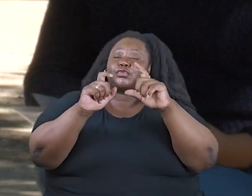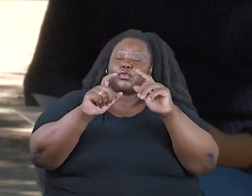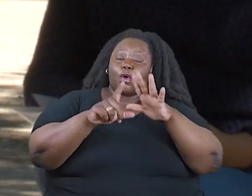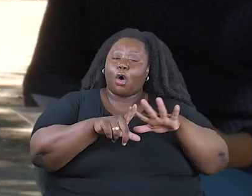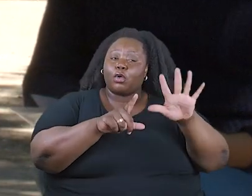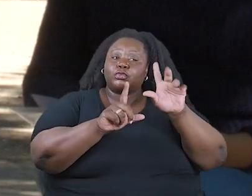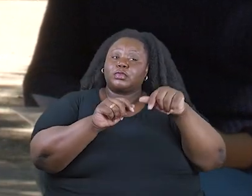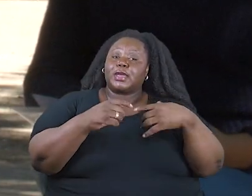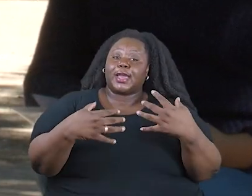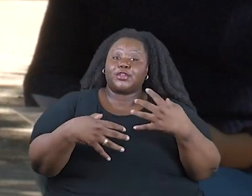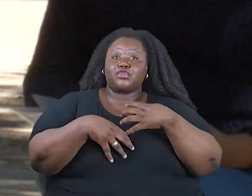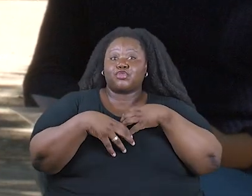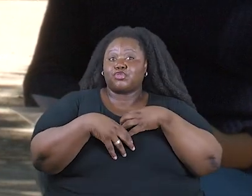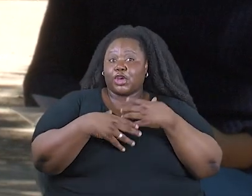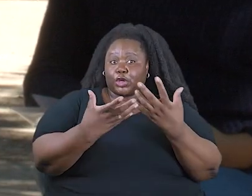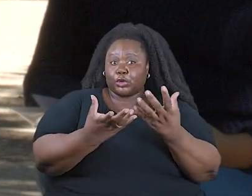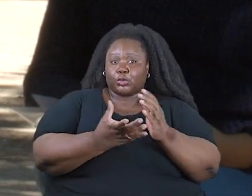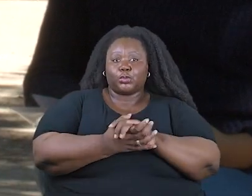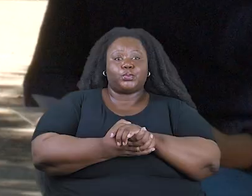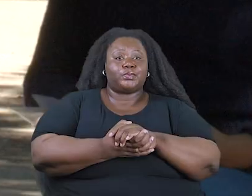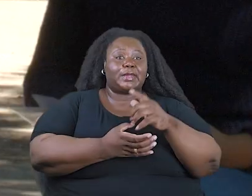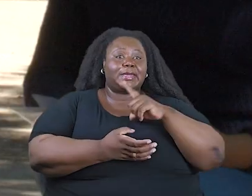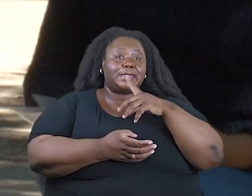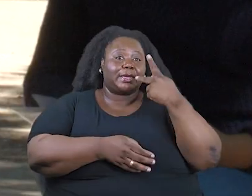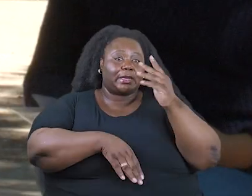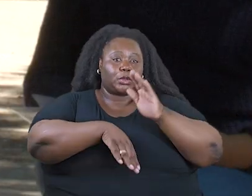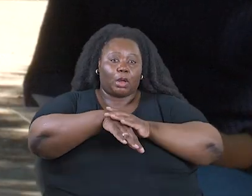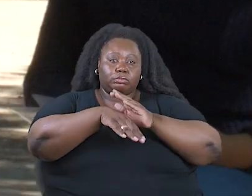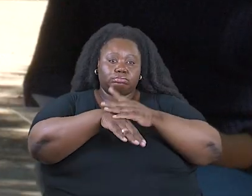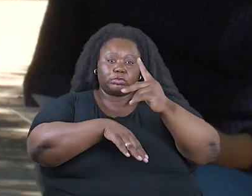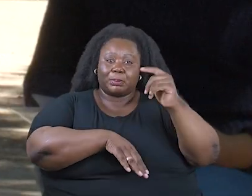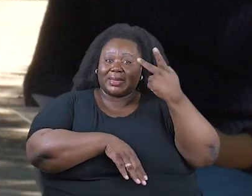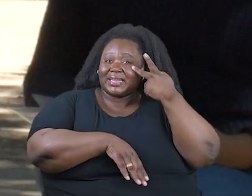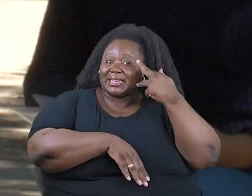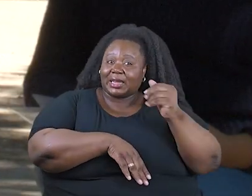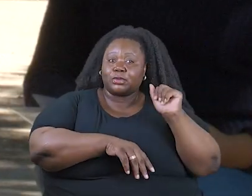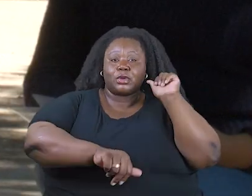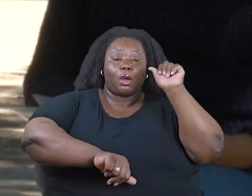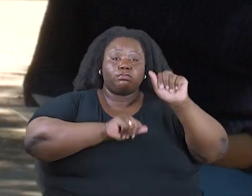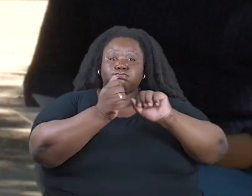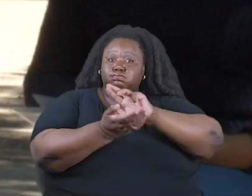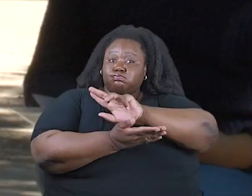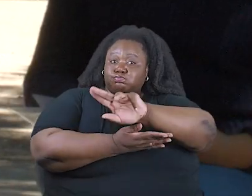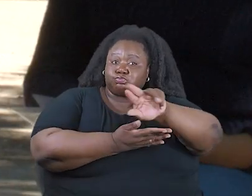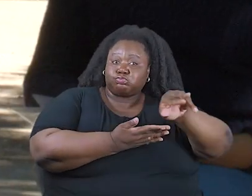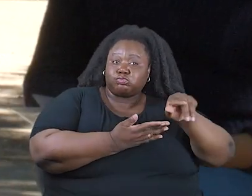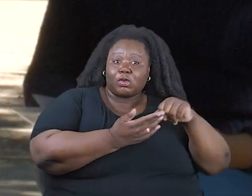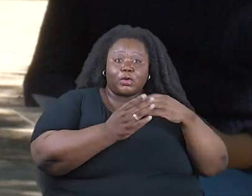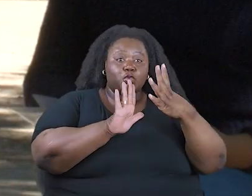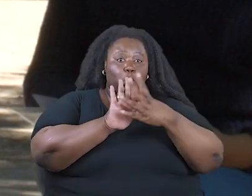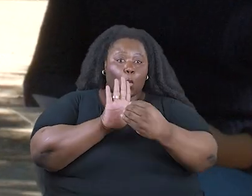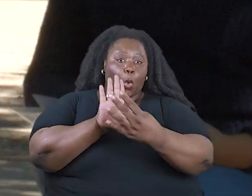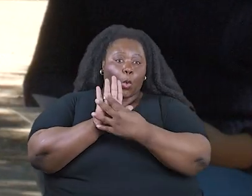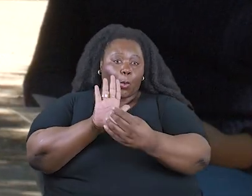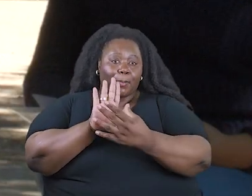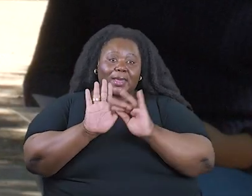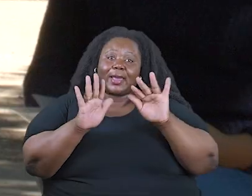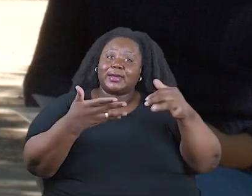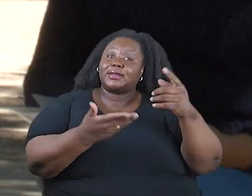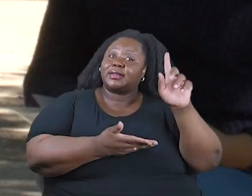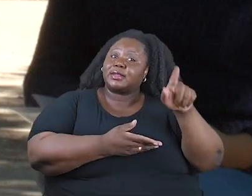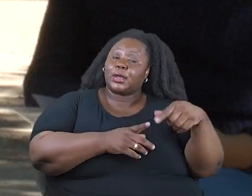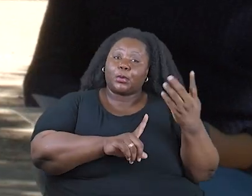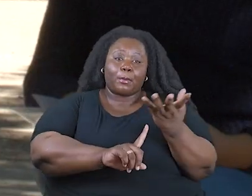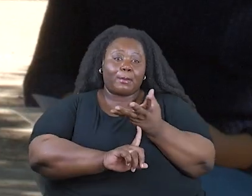são formas que têm na sua própria natureza essa multiplicidade de cópias, né? Então é uma obra